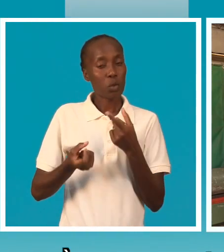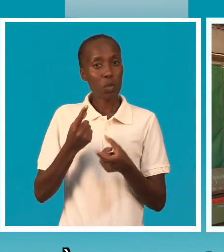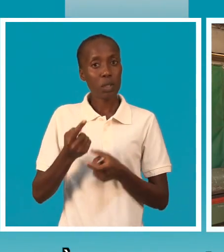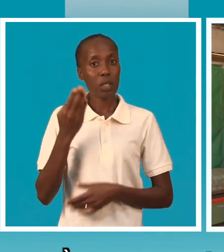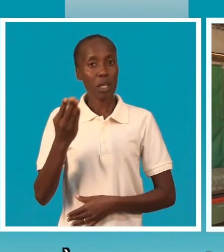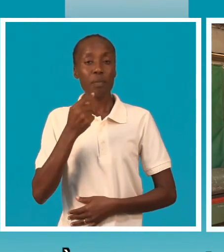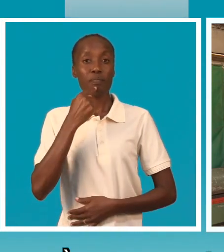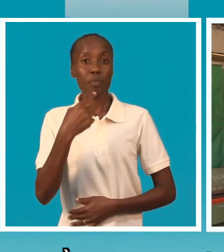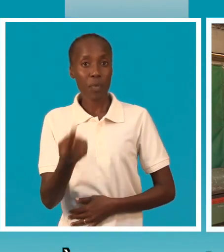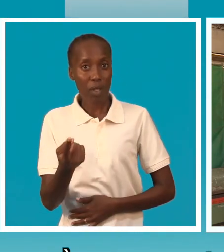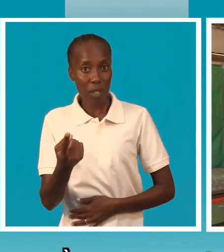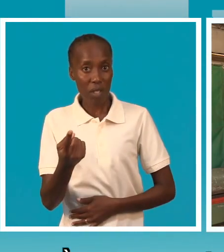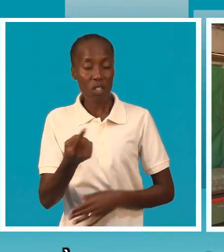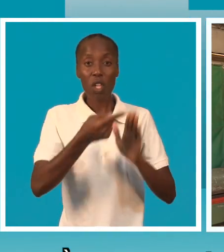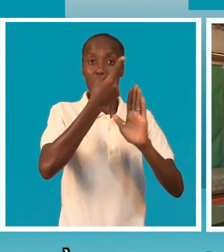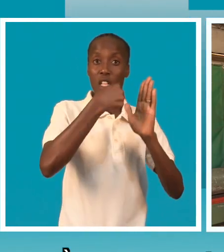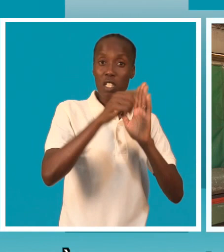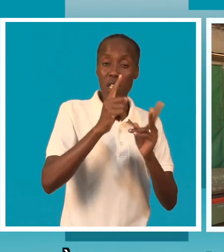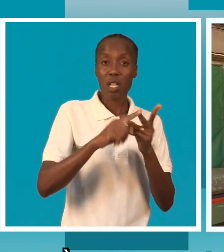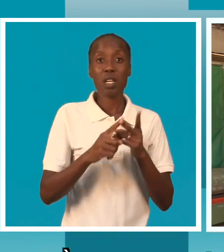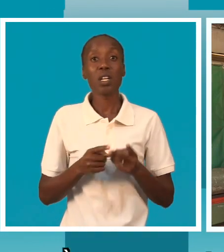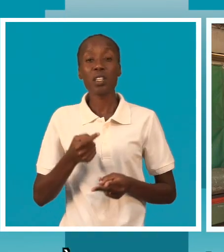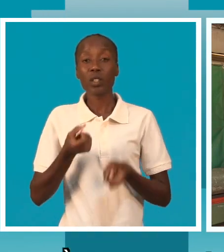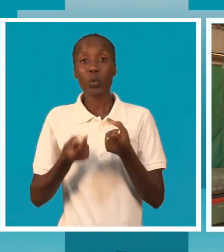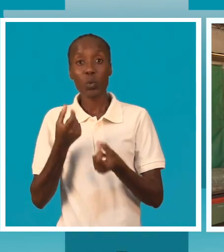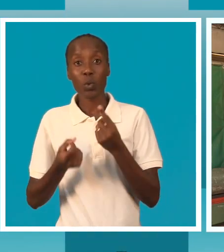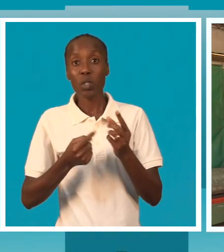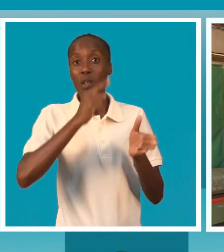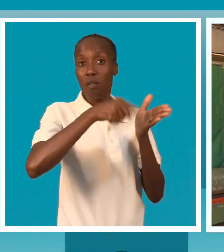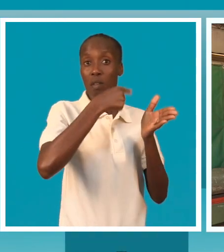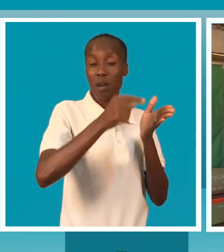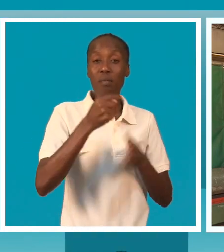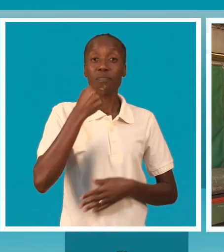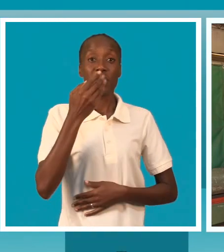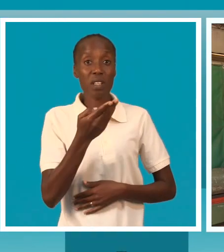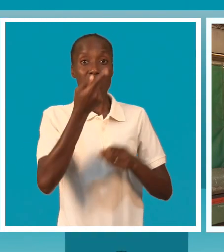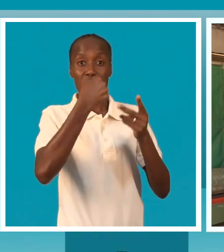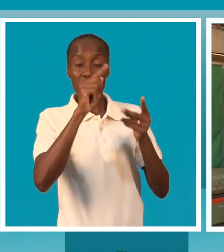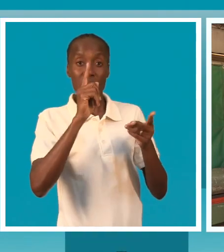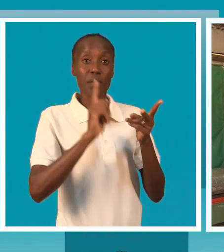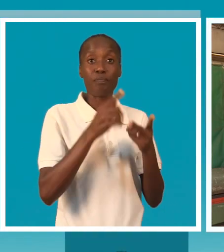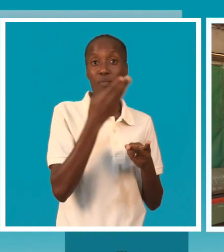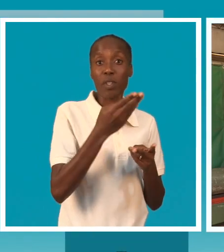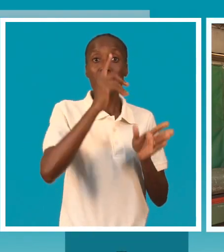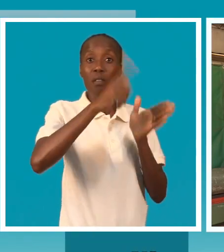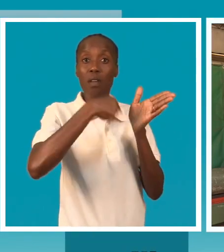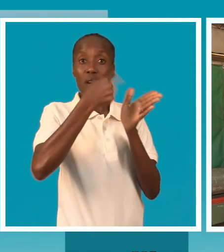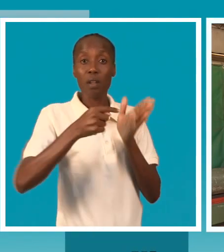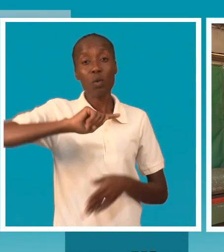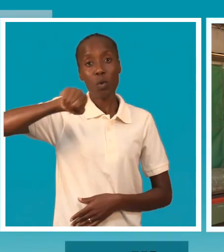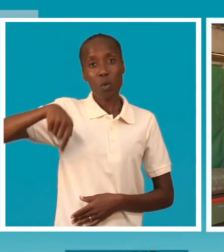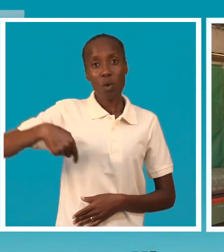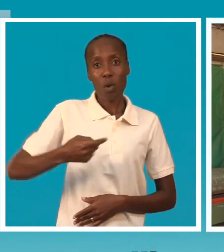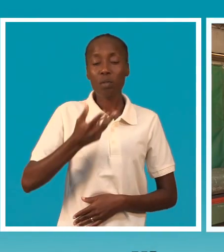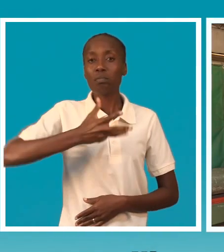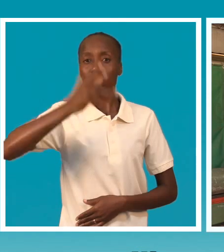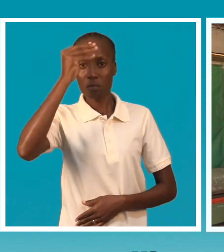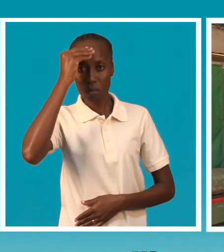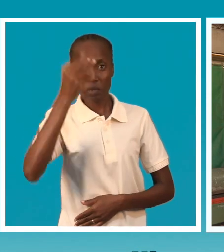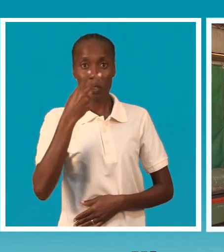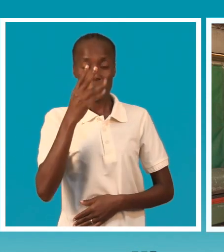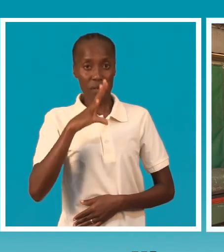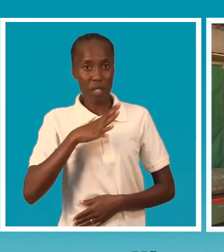Ele fala uma coisa certa, uma coisa errada. Andai ele fala, isso aqui está errado, essa coisa está certa. Nós conseguimos adquirir